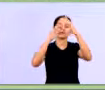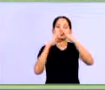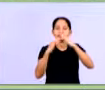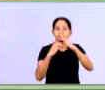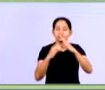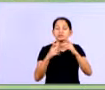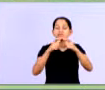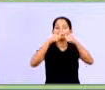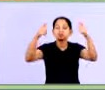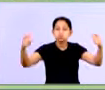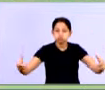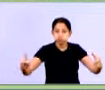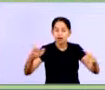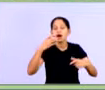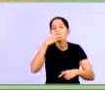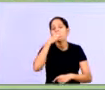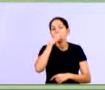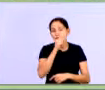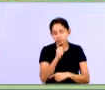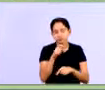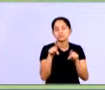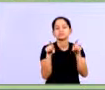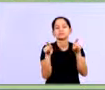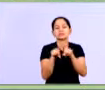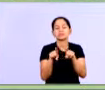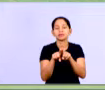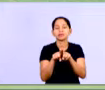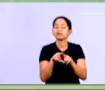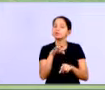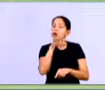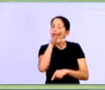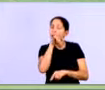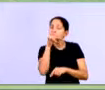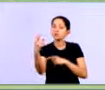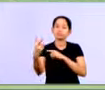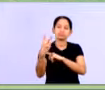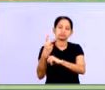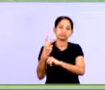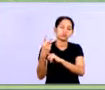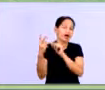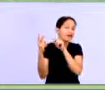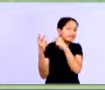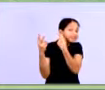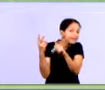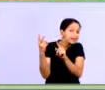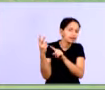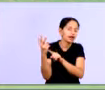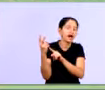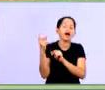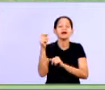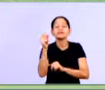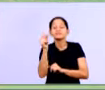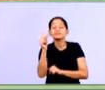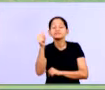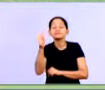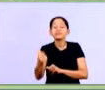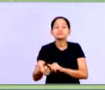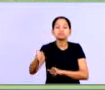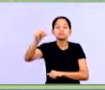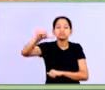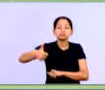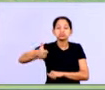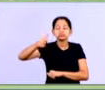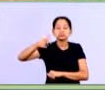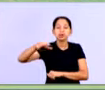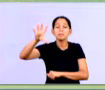entende assim, ter capital de terceiro não é ruim, mas você precisa analisar a tomada desse capital de terceiro, o período